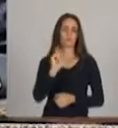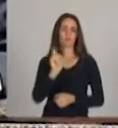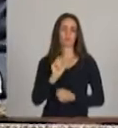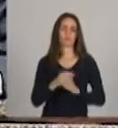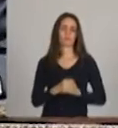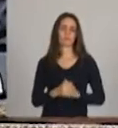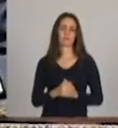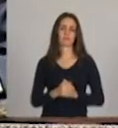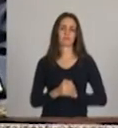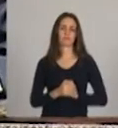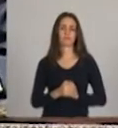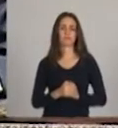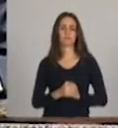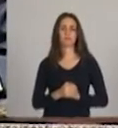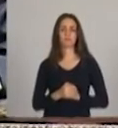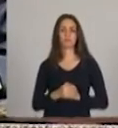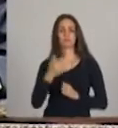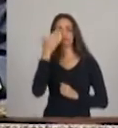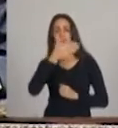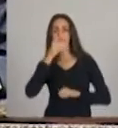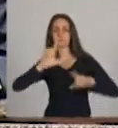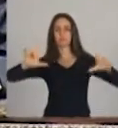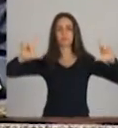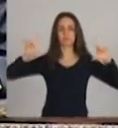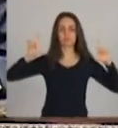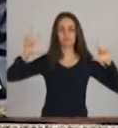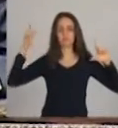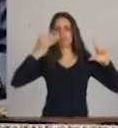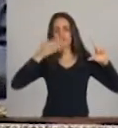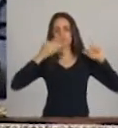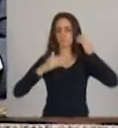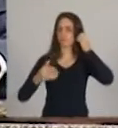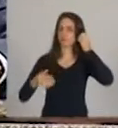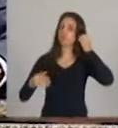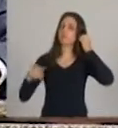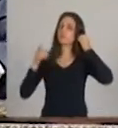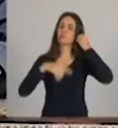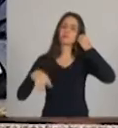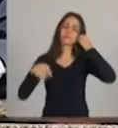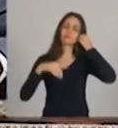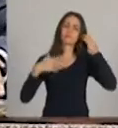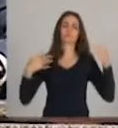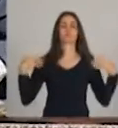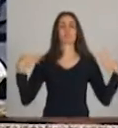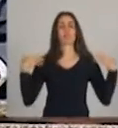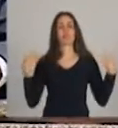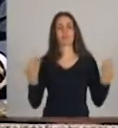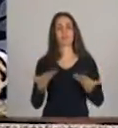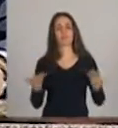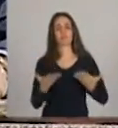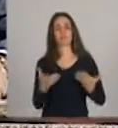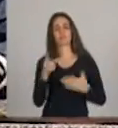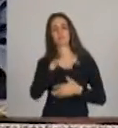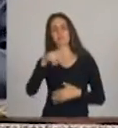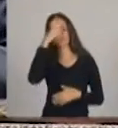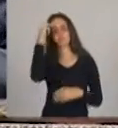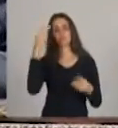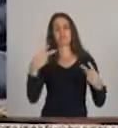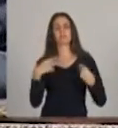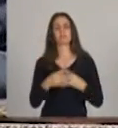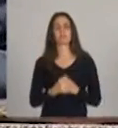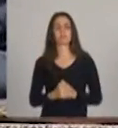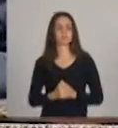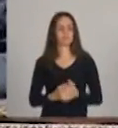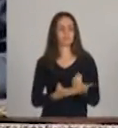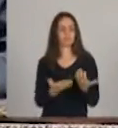imagem aqui para naturalmente alegrar nossos telespectadores.